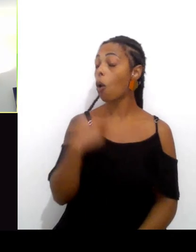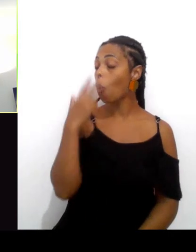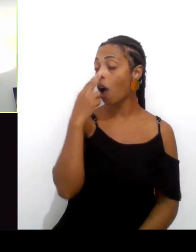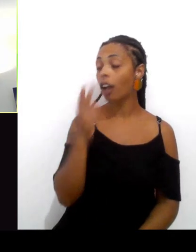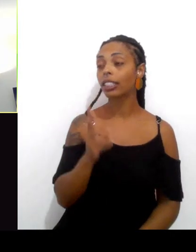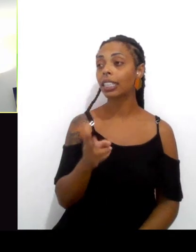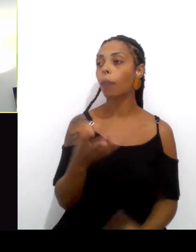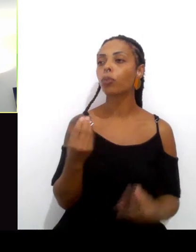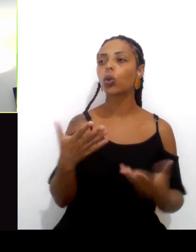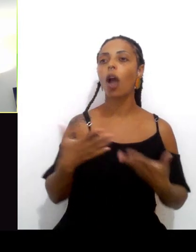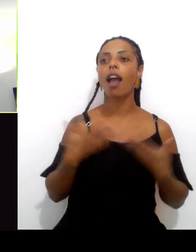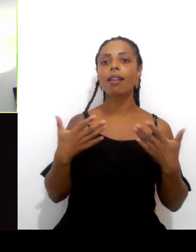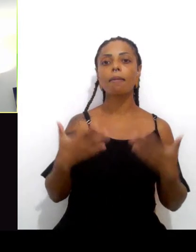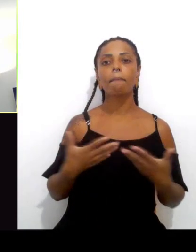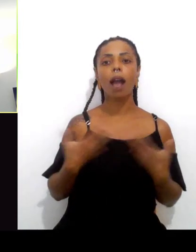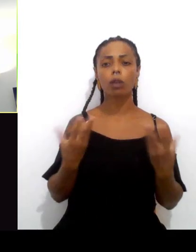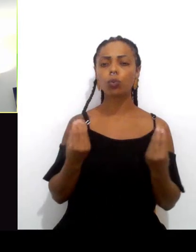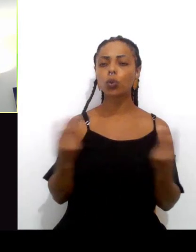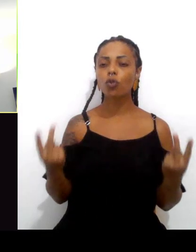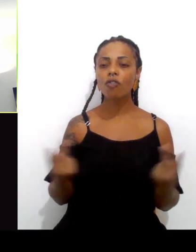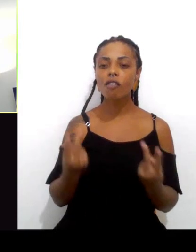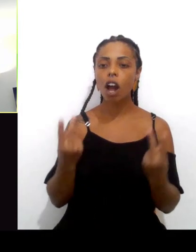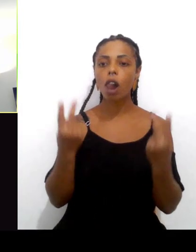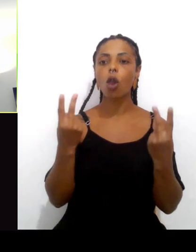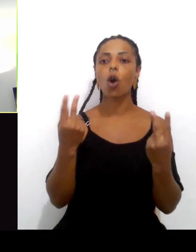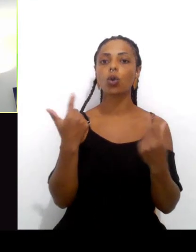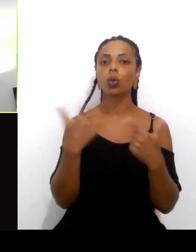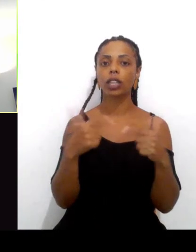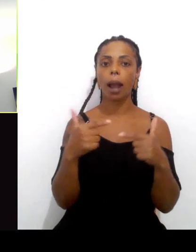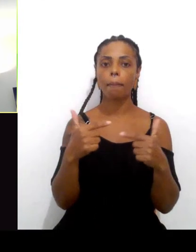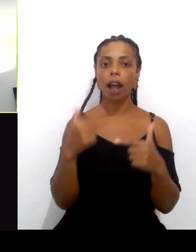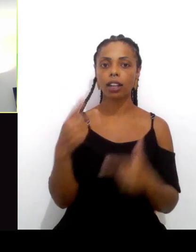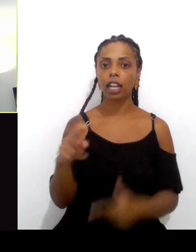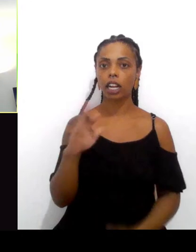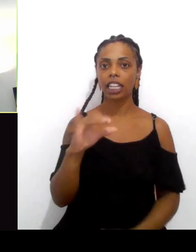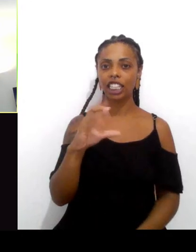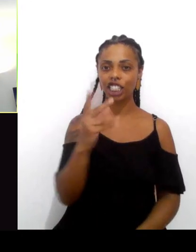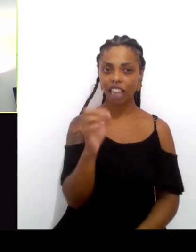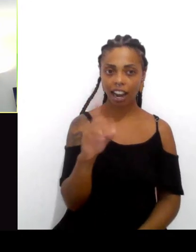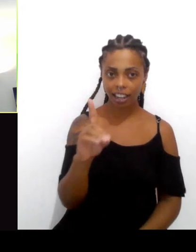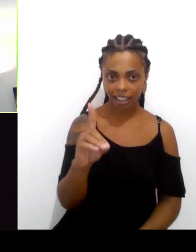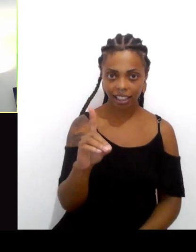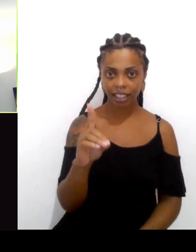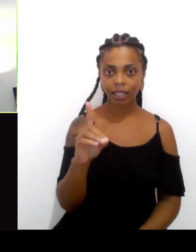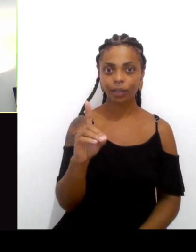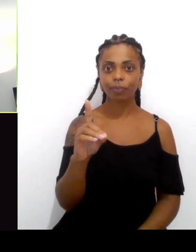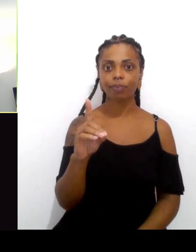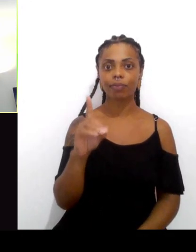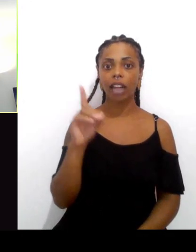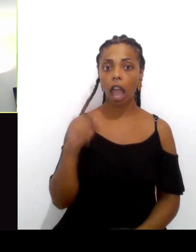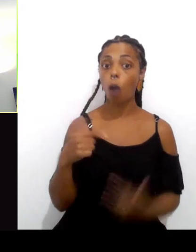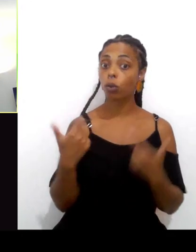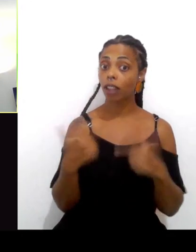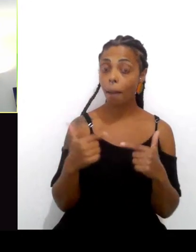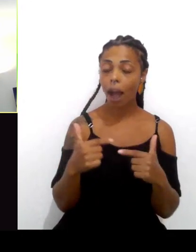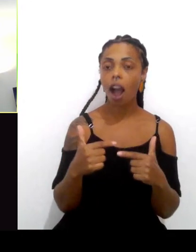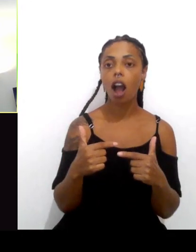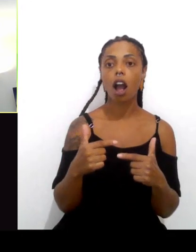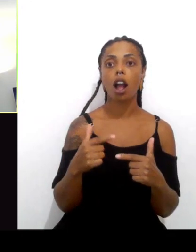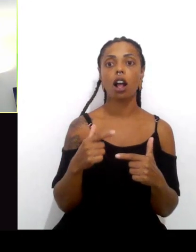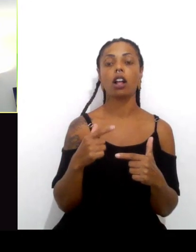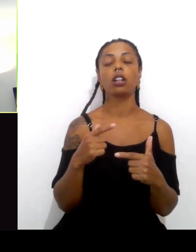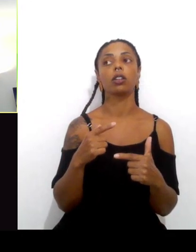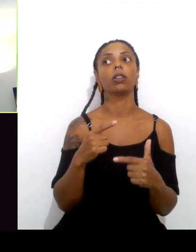empolgante muito valioso no trabalho do Richard e é um trabalho que tem Horizonte